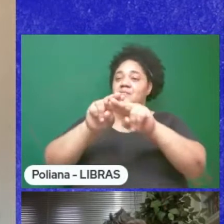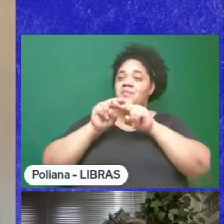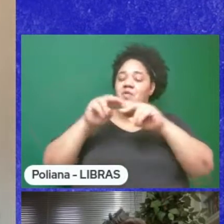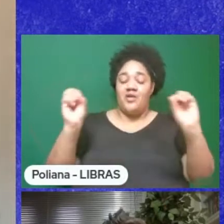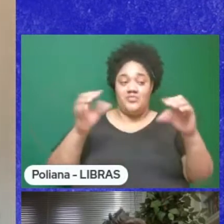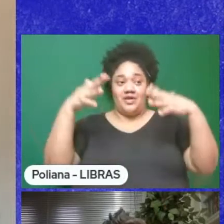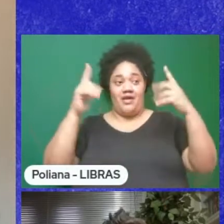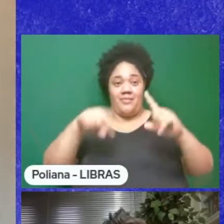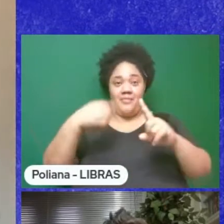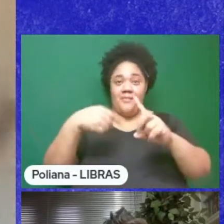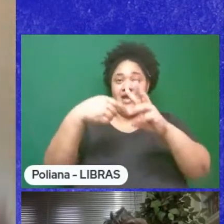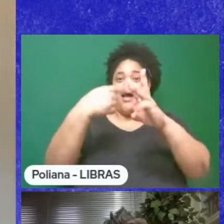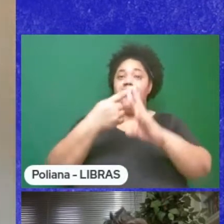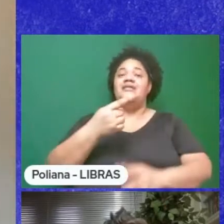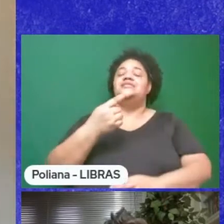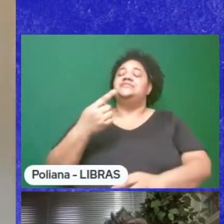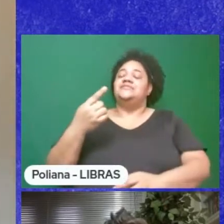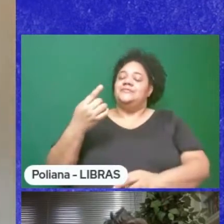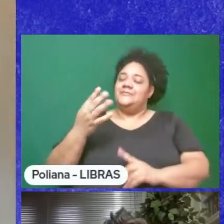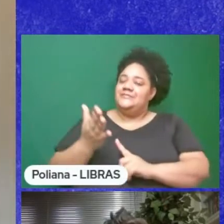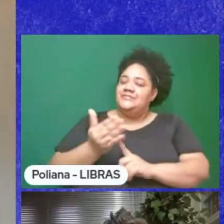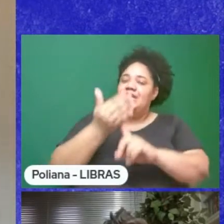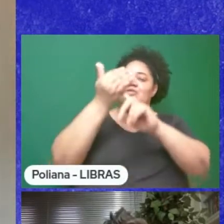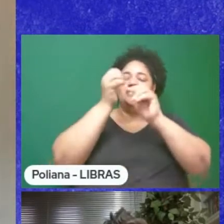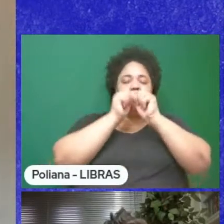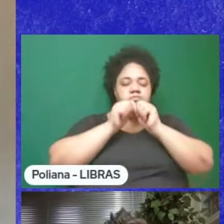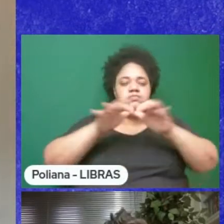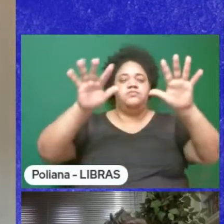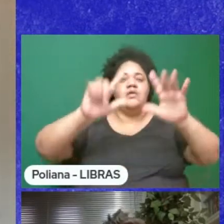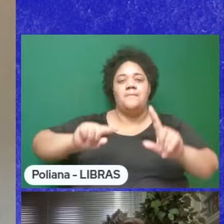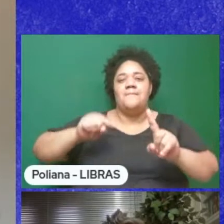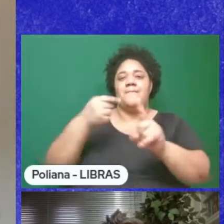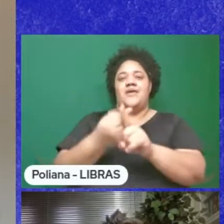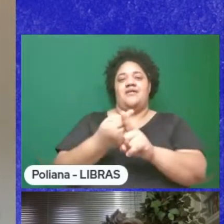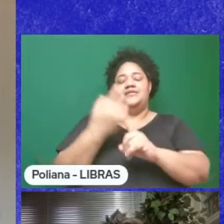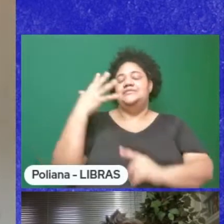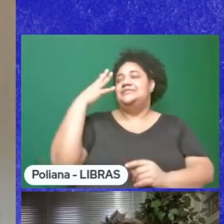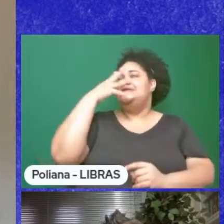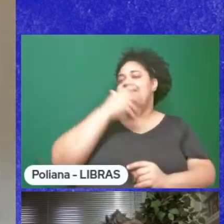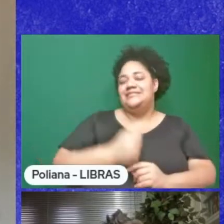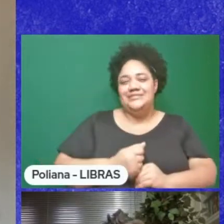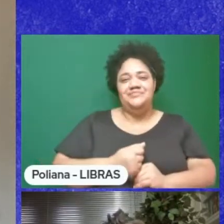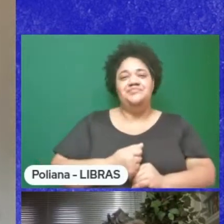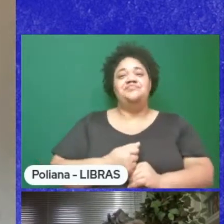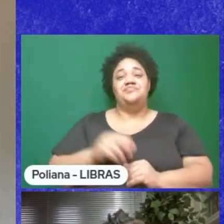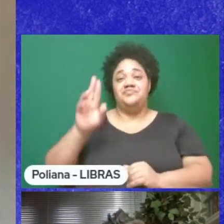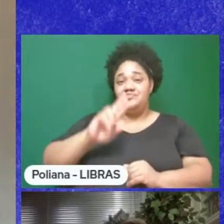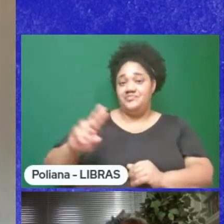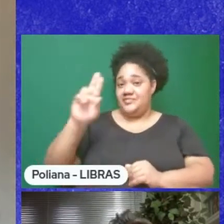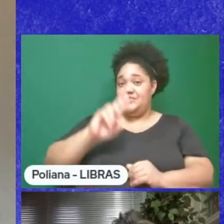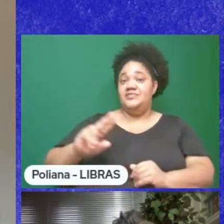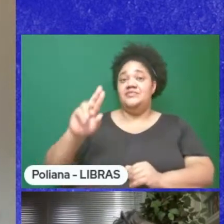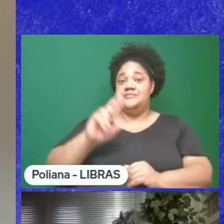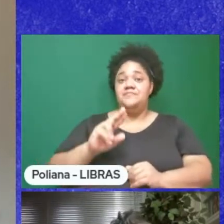tecnologia, elas estão explodindo aí cada vez mais. Acho lindo. E a gente usou muito desse recurso do After